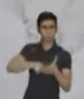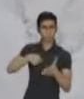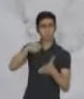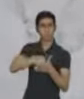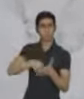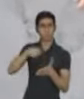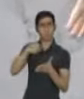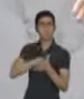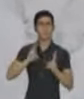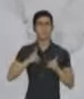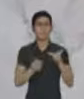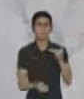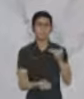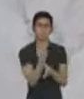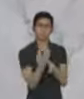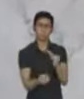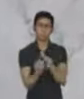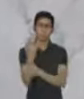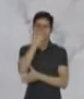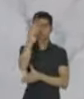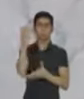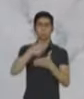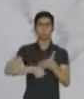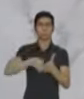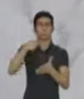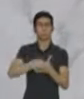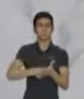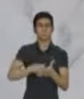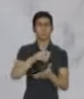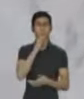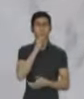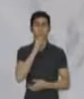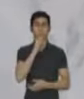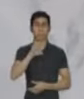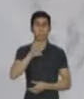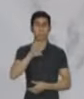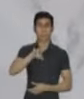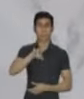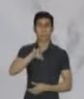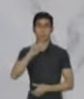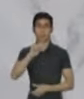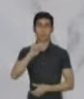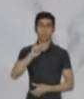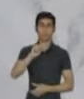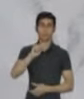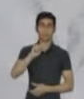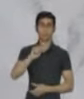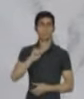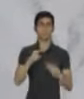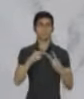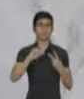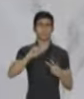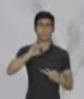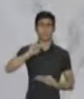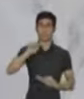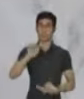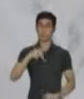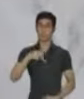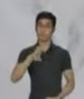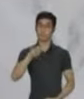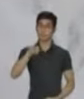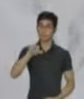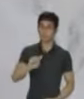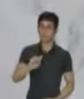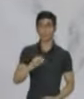parlamentares como os que vão assumir essa casa a érika moranguinho país a pena a